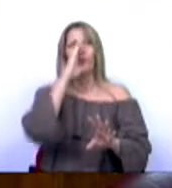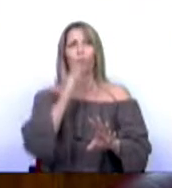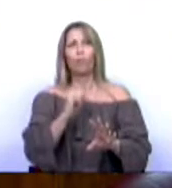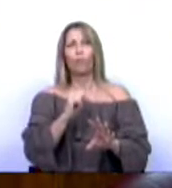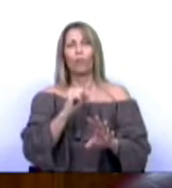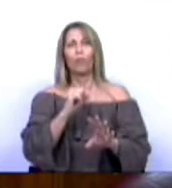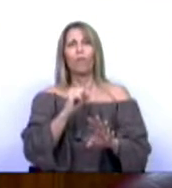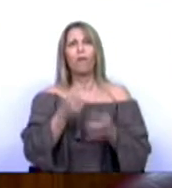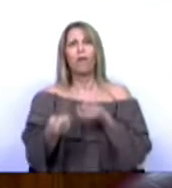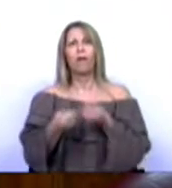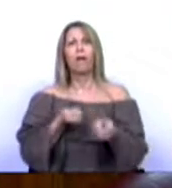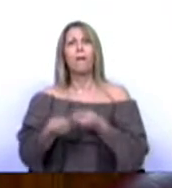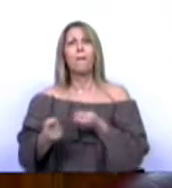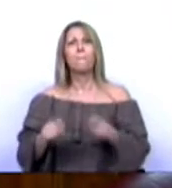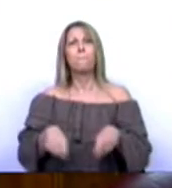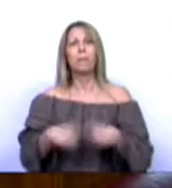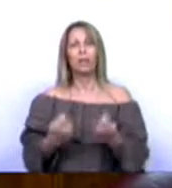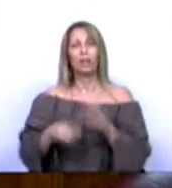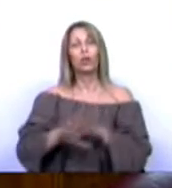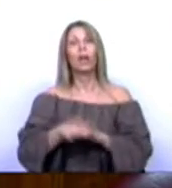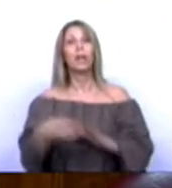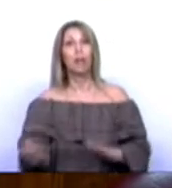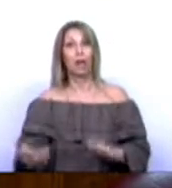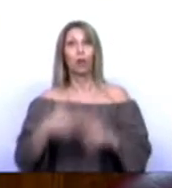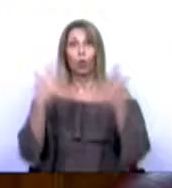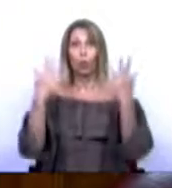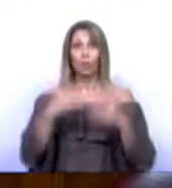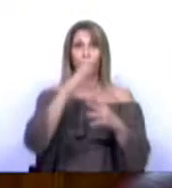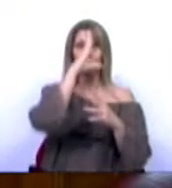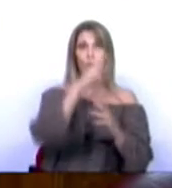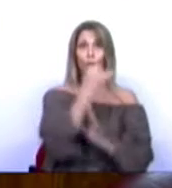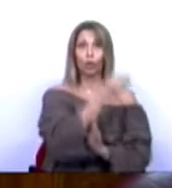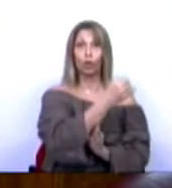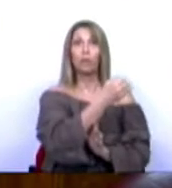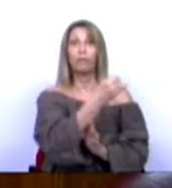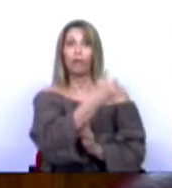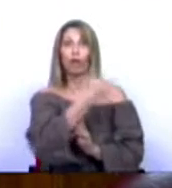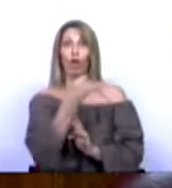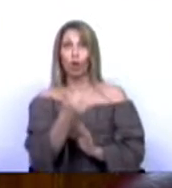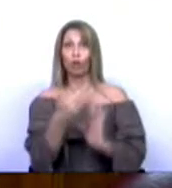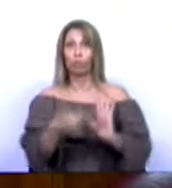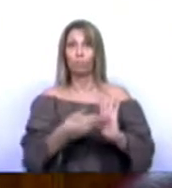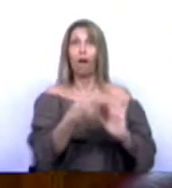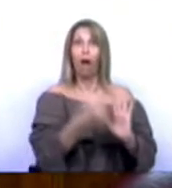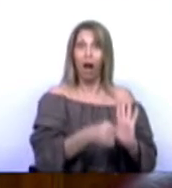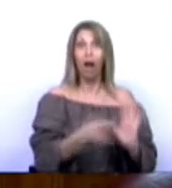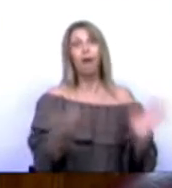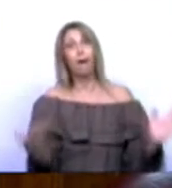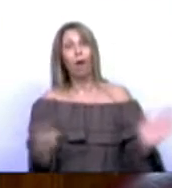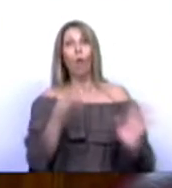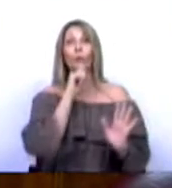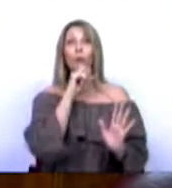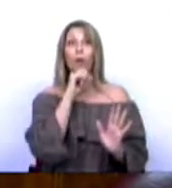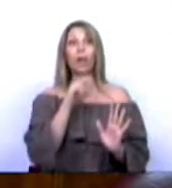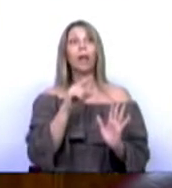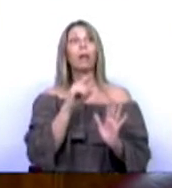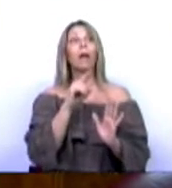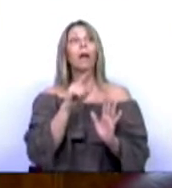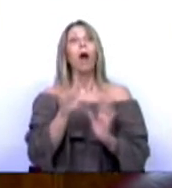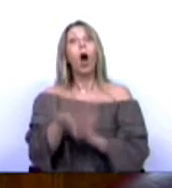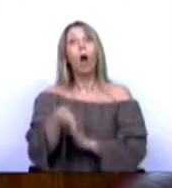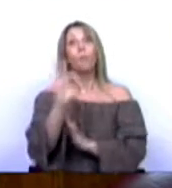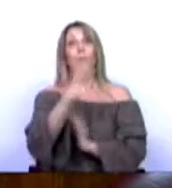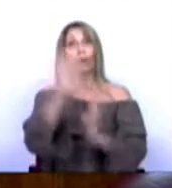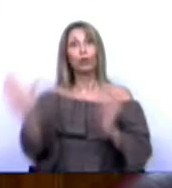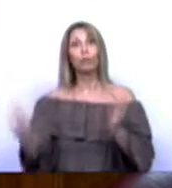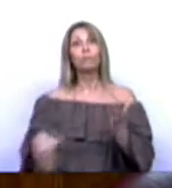iniciaremos em breve a discussão para o Orçamento de Estado 2022 e esta é também uma boa oportunidade para que estas opções sejam plasmadas em propostas